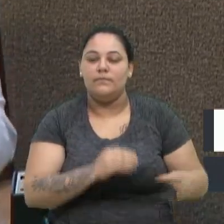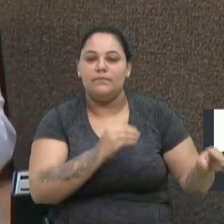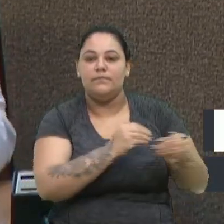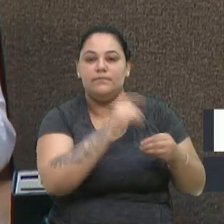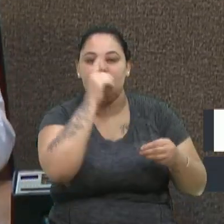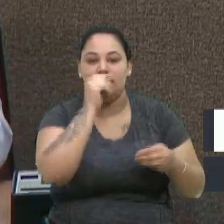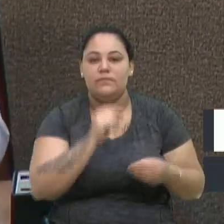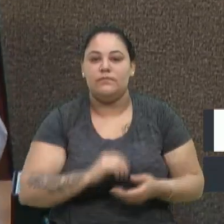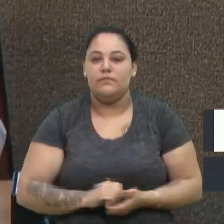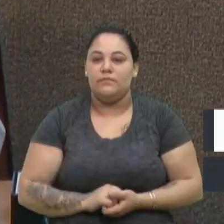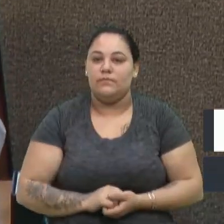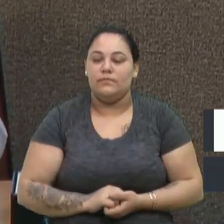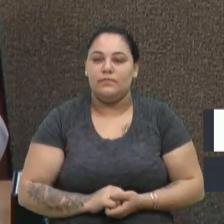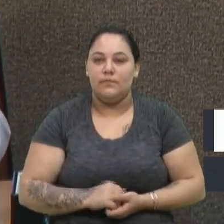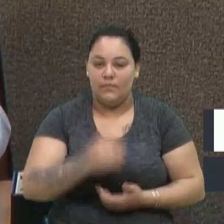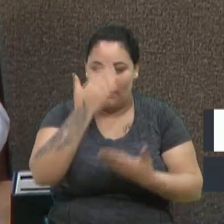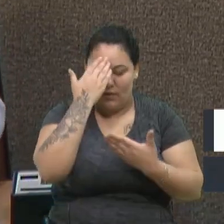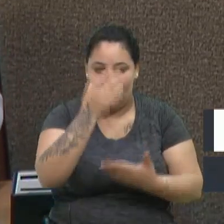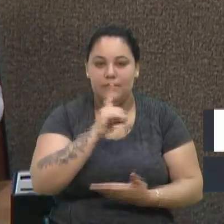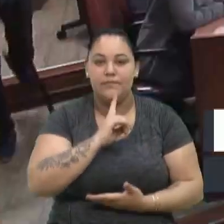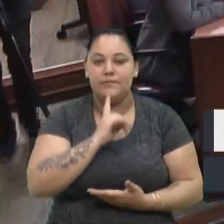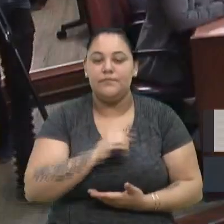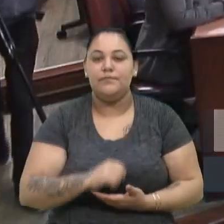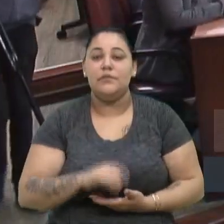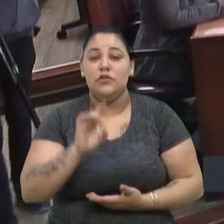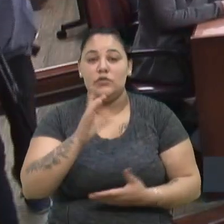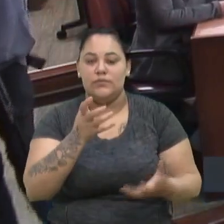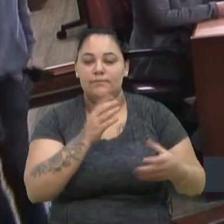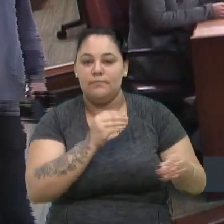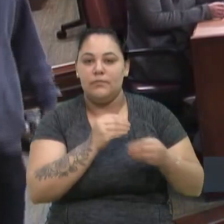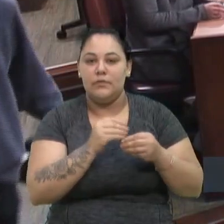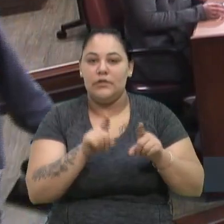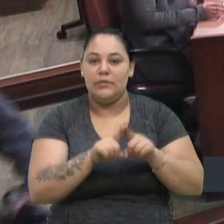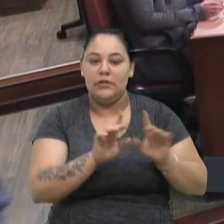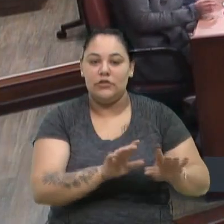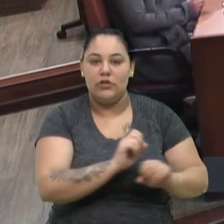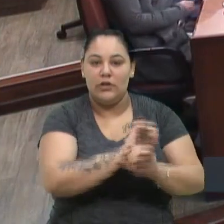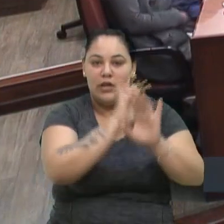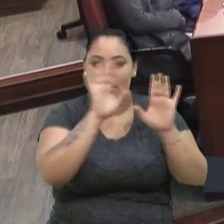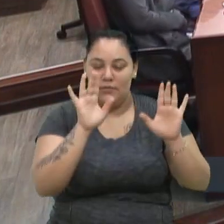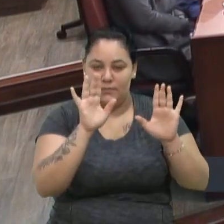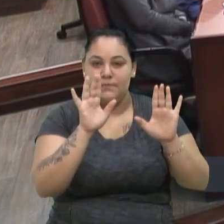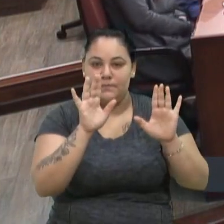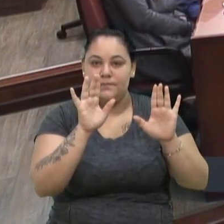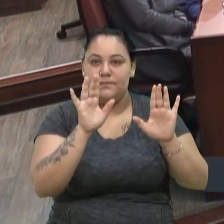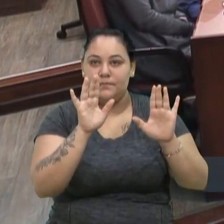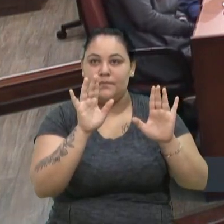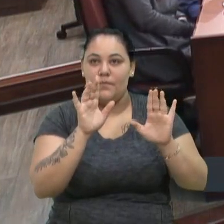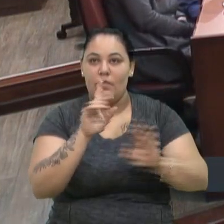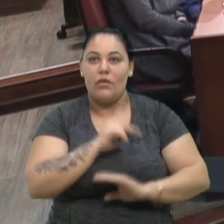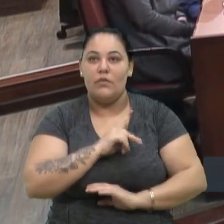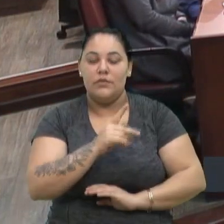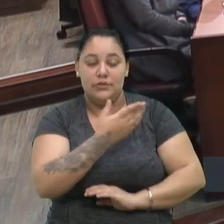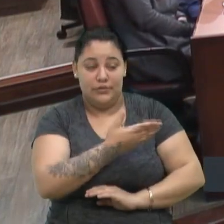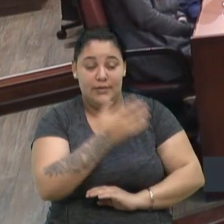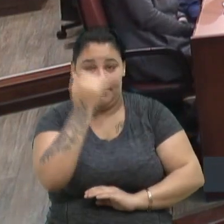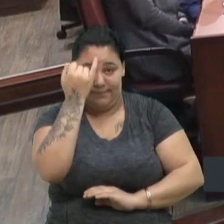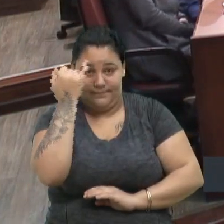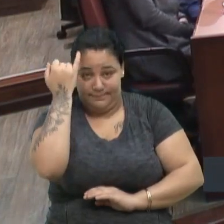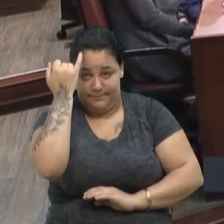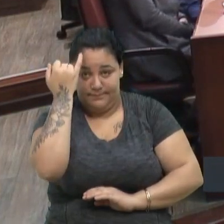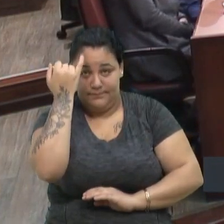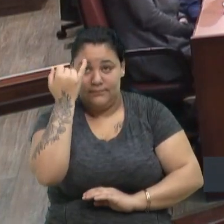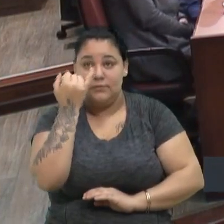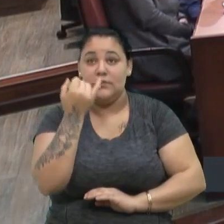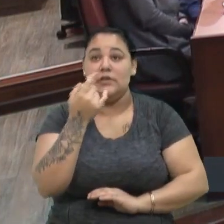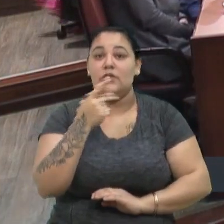Fantinel. Obrigado, vereador Meneguzzi. Eu só gostaria de deixar aqui esclarecido ao nobre vereador e presidente D'Ambros que a